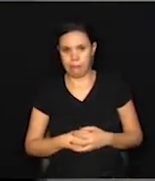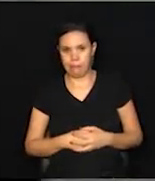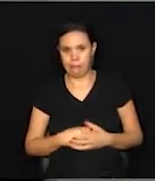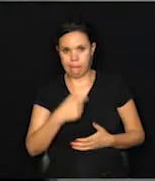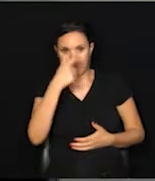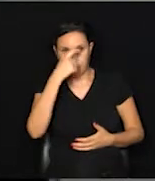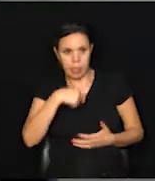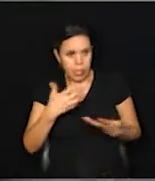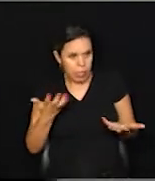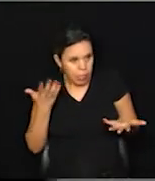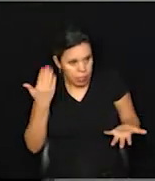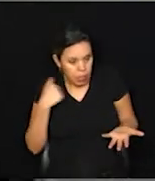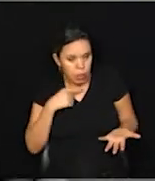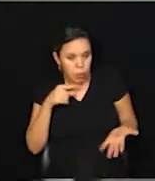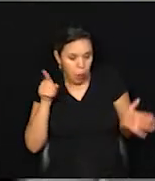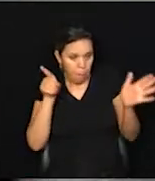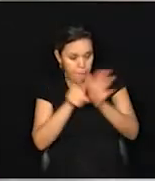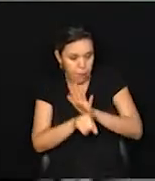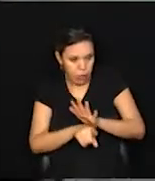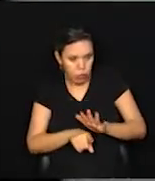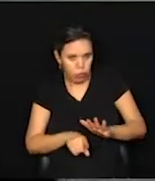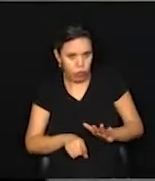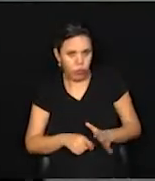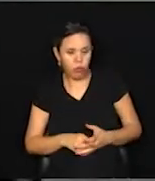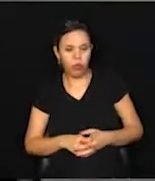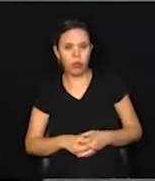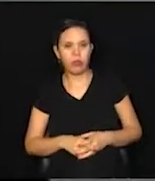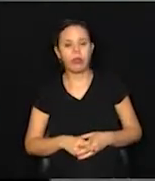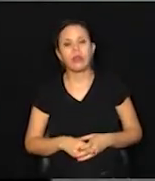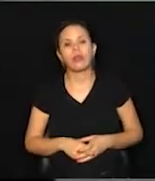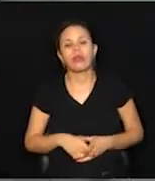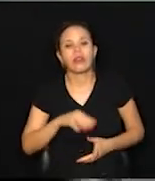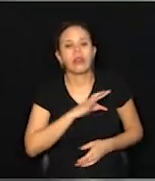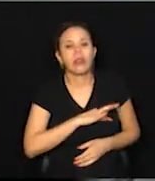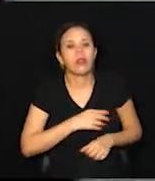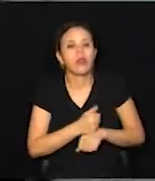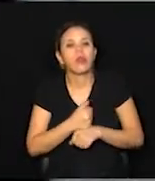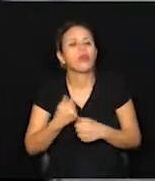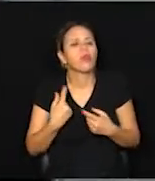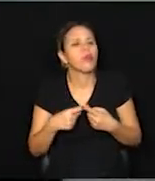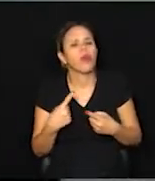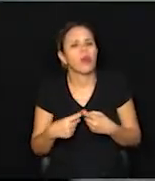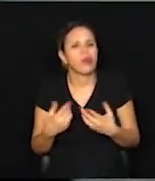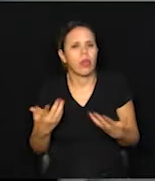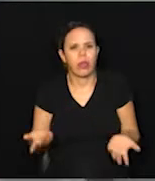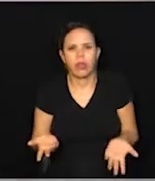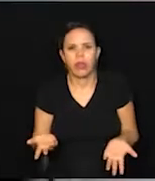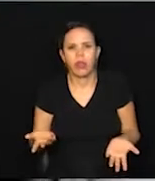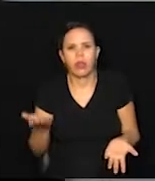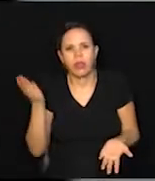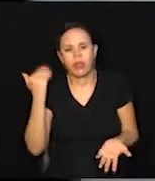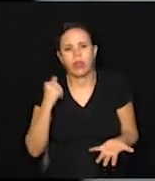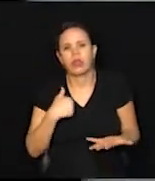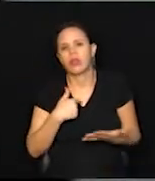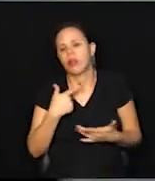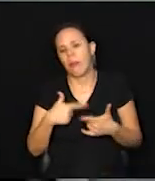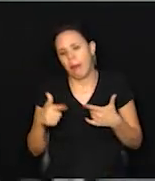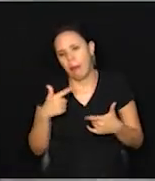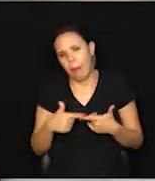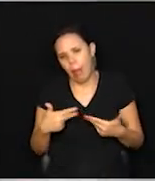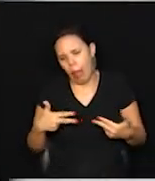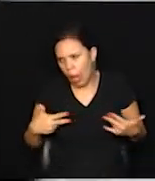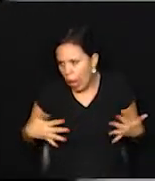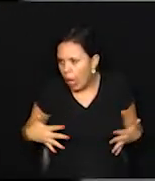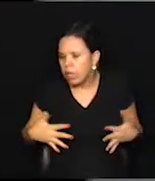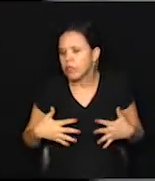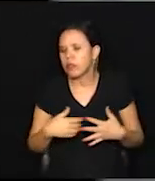eu quero uma pergunta, né, que uma pergunta técnica, né, o que justifica isso? Eu sei que existem problemas, existe toda